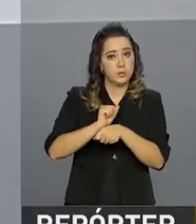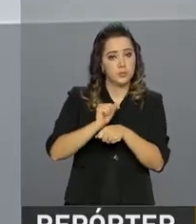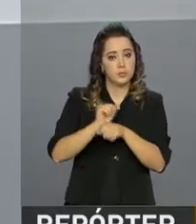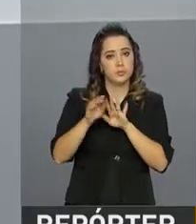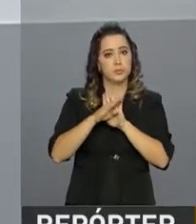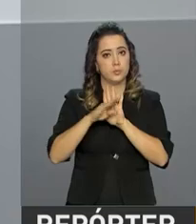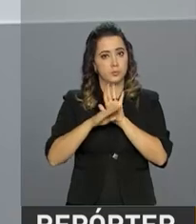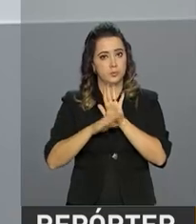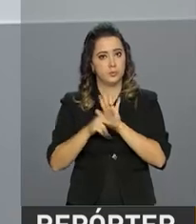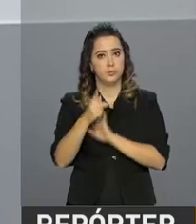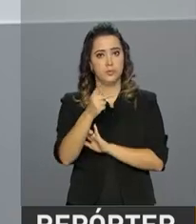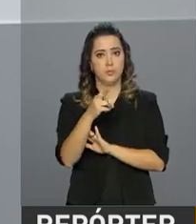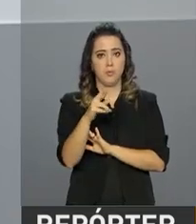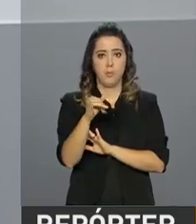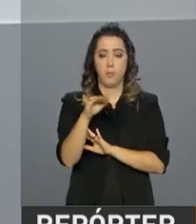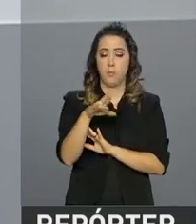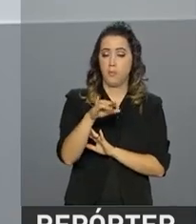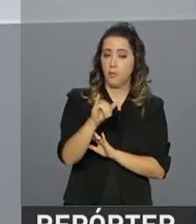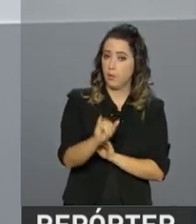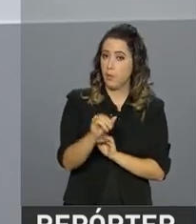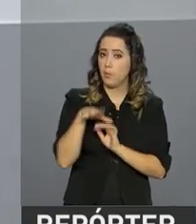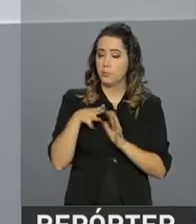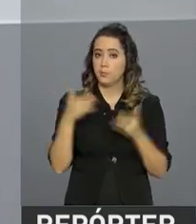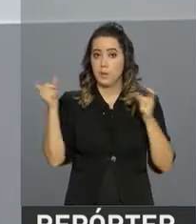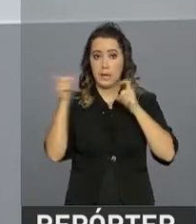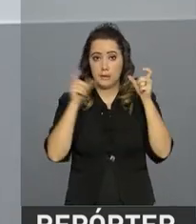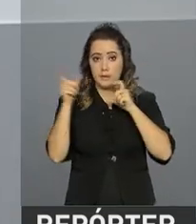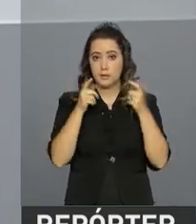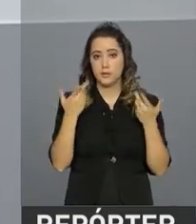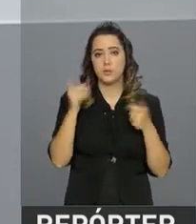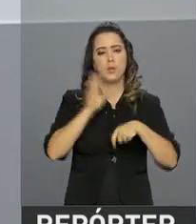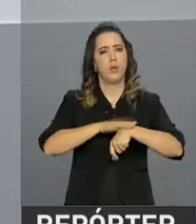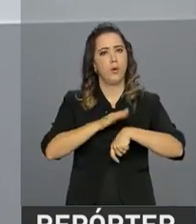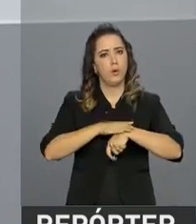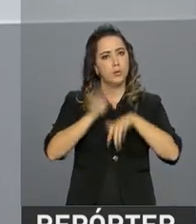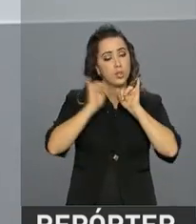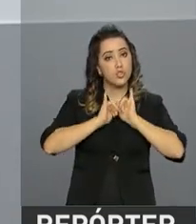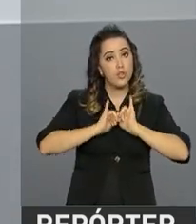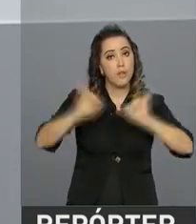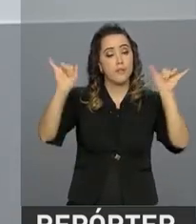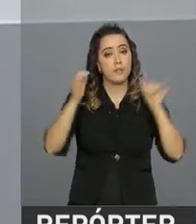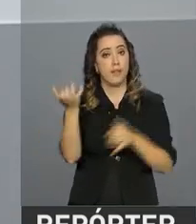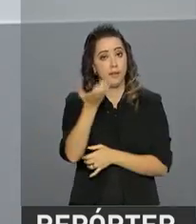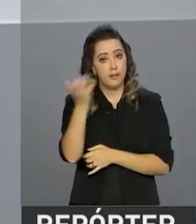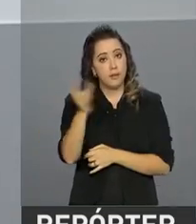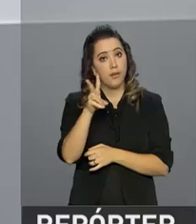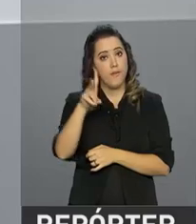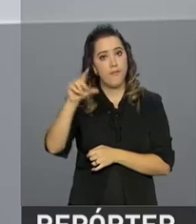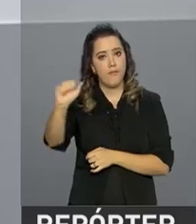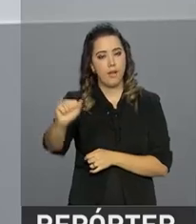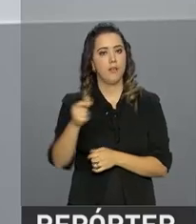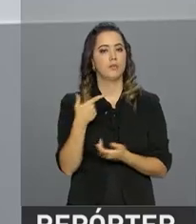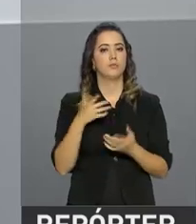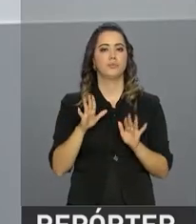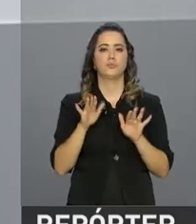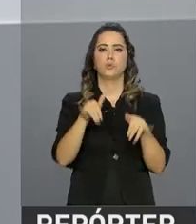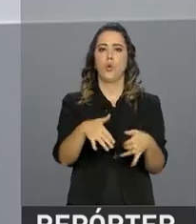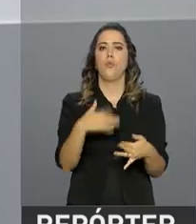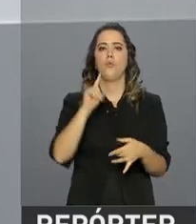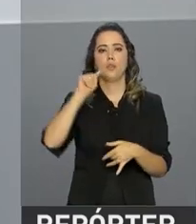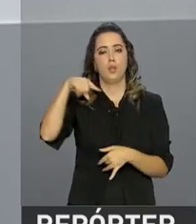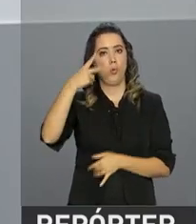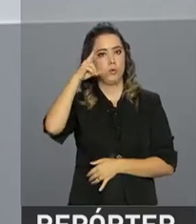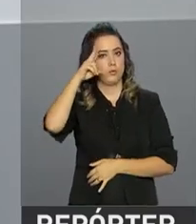lista de espera do programa universidade para todos a atenção é hora de manifestar interesse o prazo se encerra na próxima